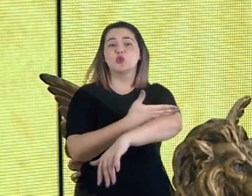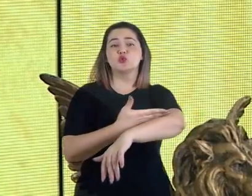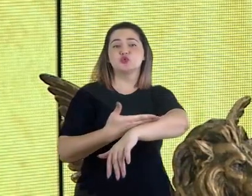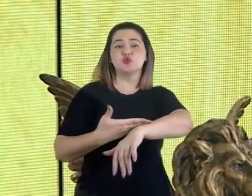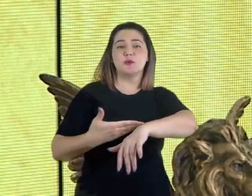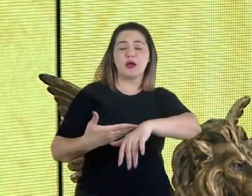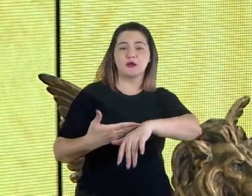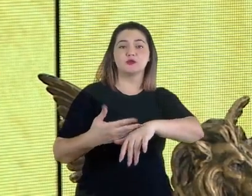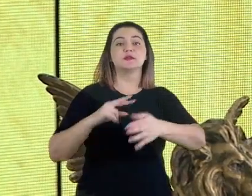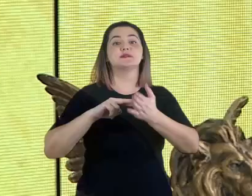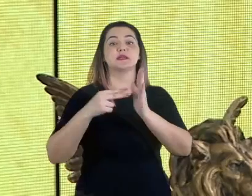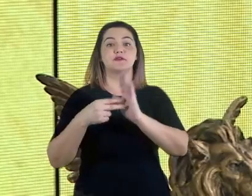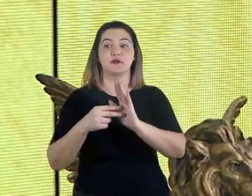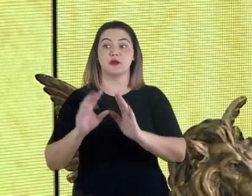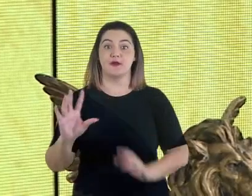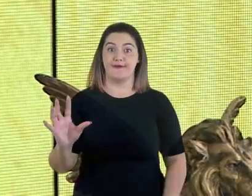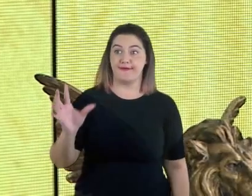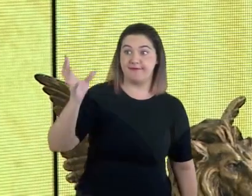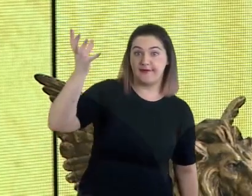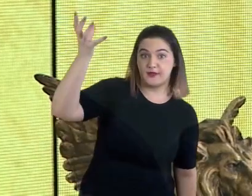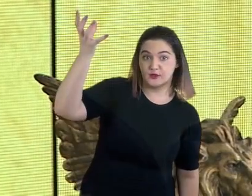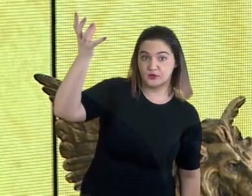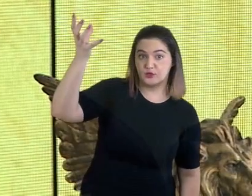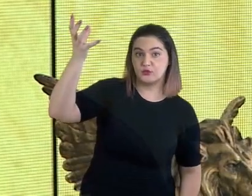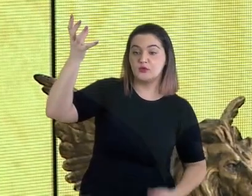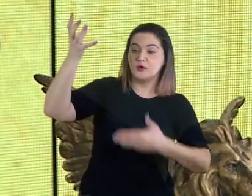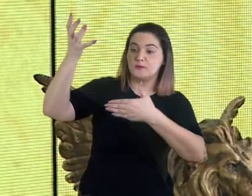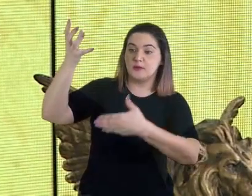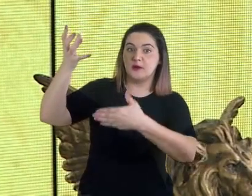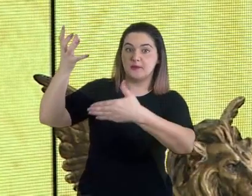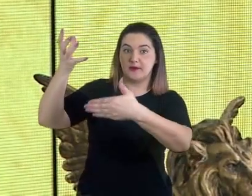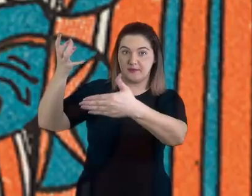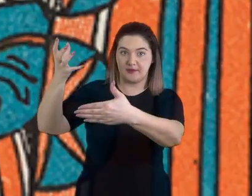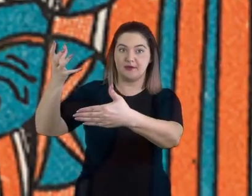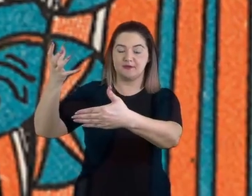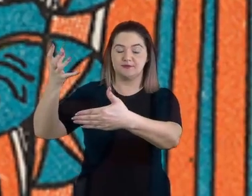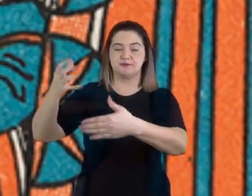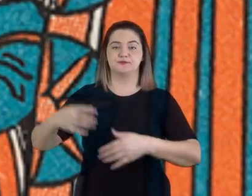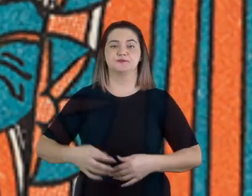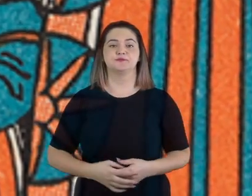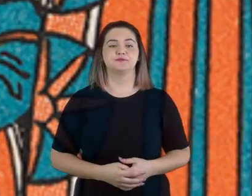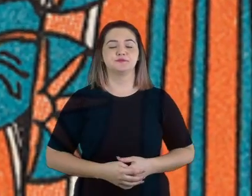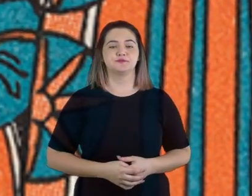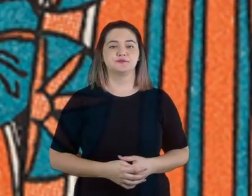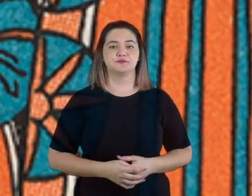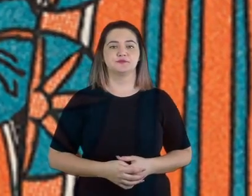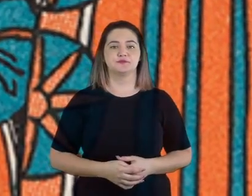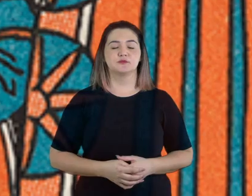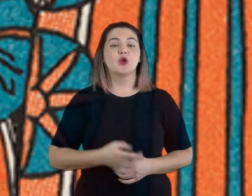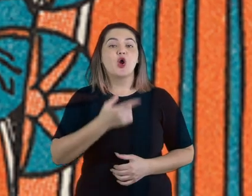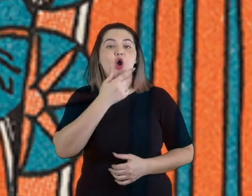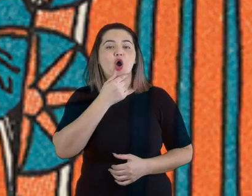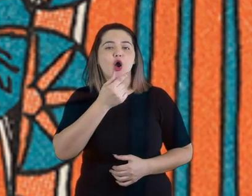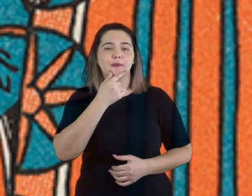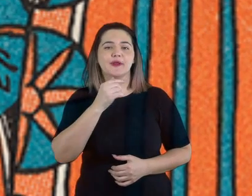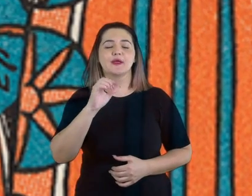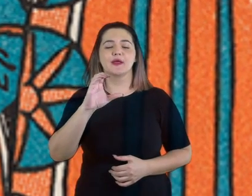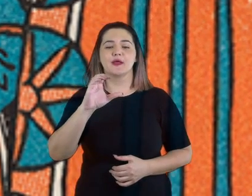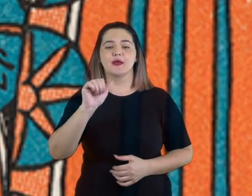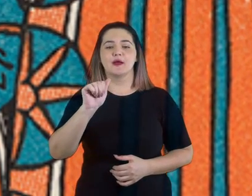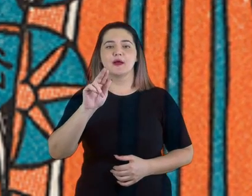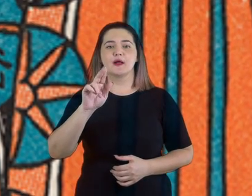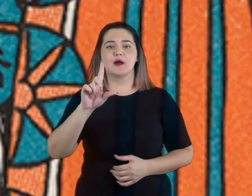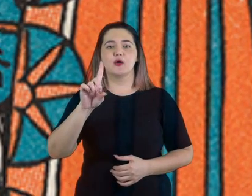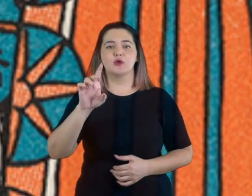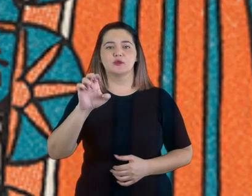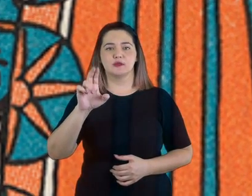evento profetizado haveria de acontecer. Tudo bem. Para os adivinhos caldeus, os eventos preditos